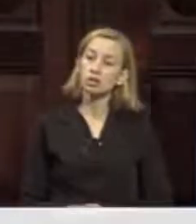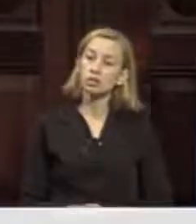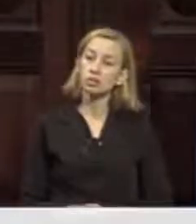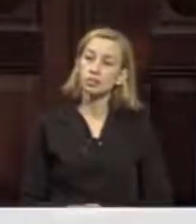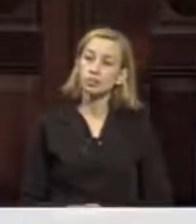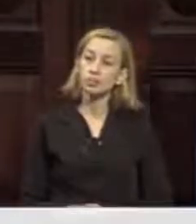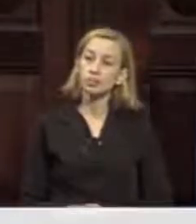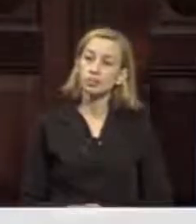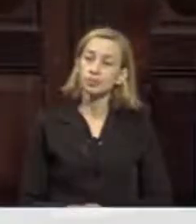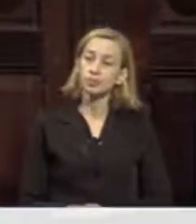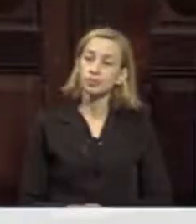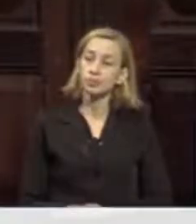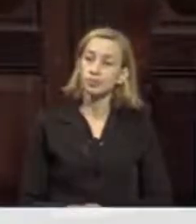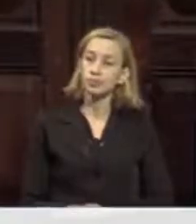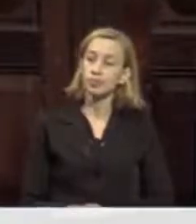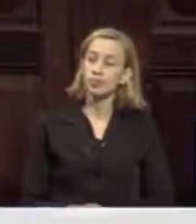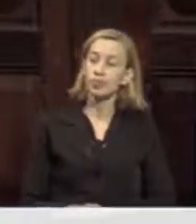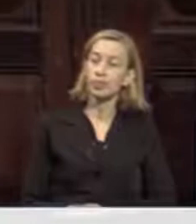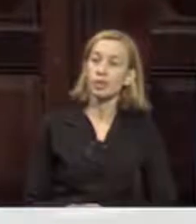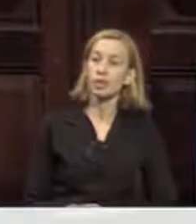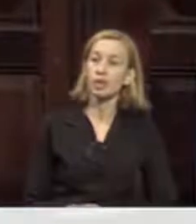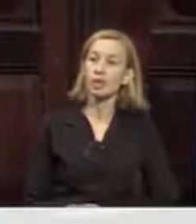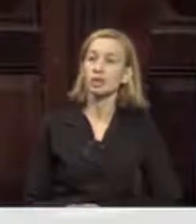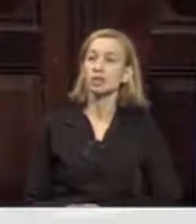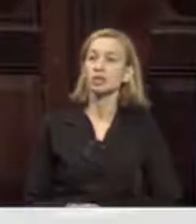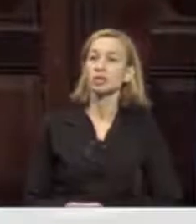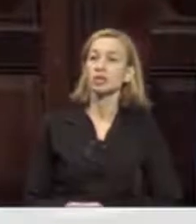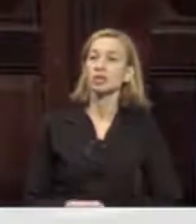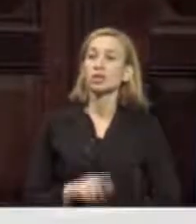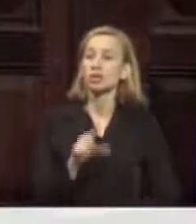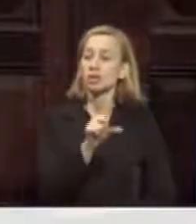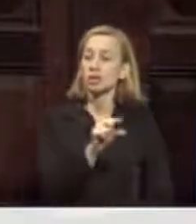a agência, a Getransport,